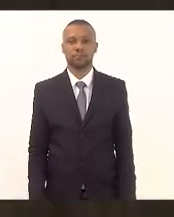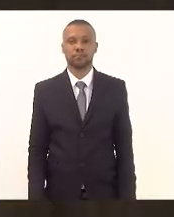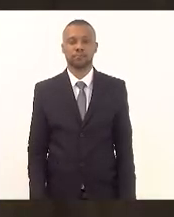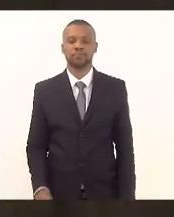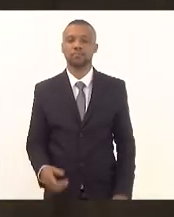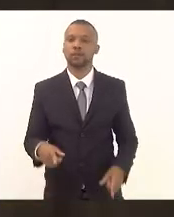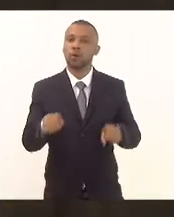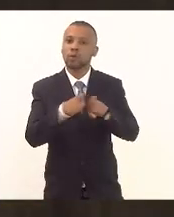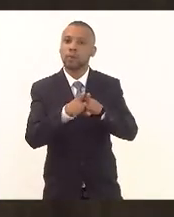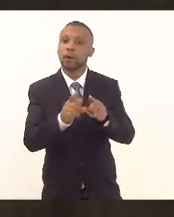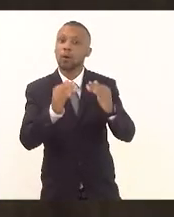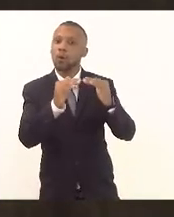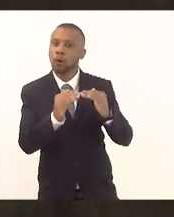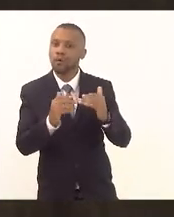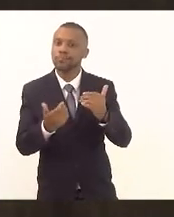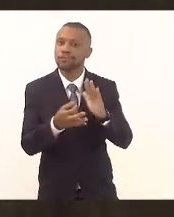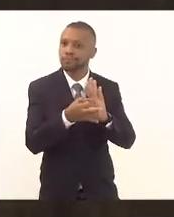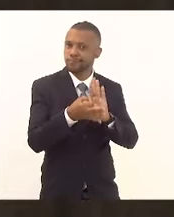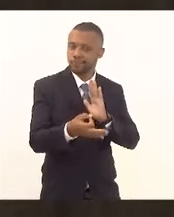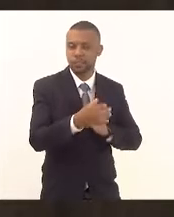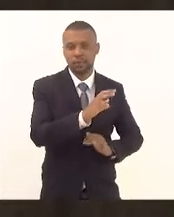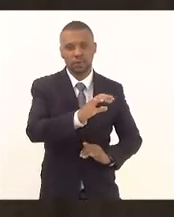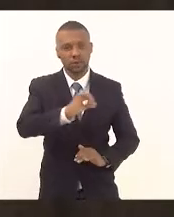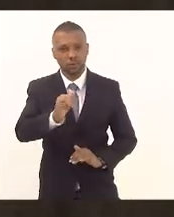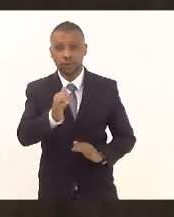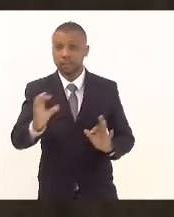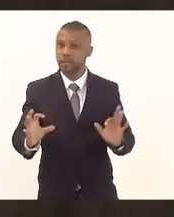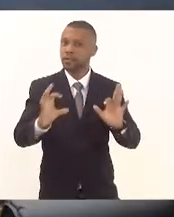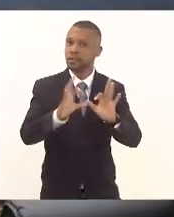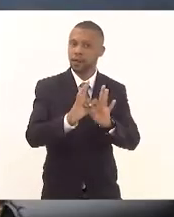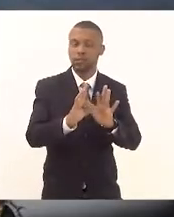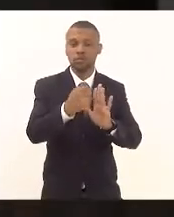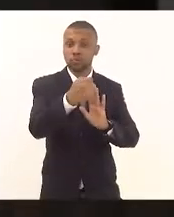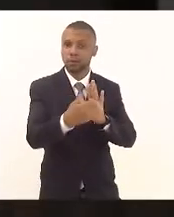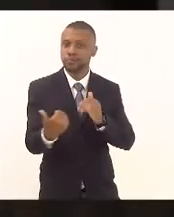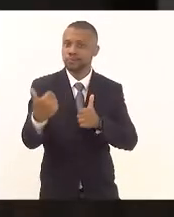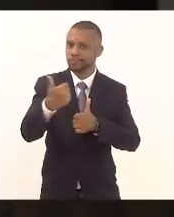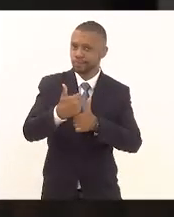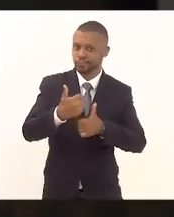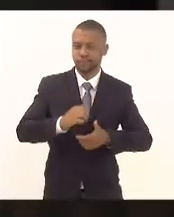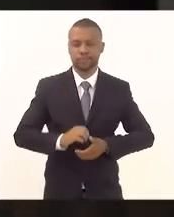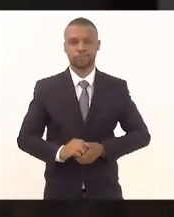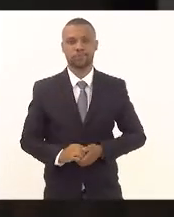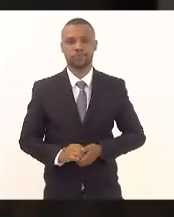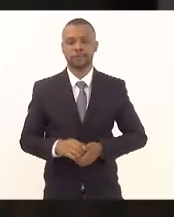Acompanho o parecer da CCJ nos termos do substitutivo. Pela Comissão de Minas e Energia.